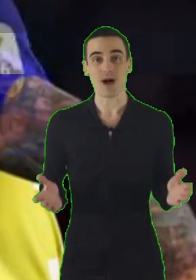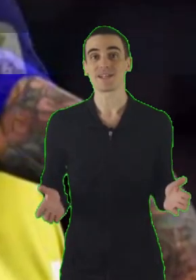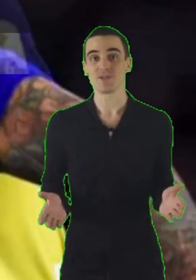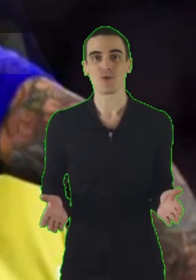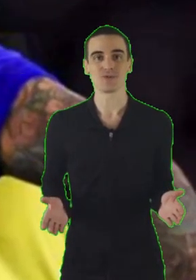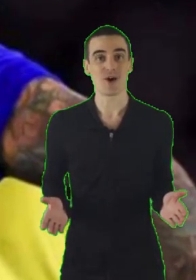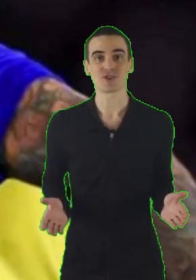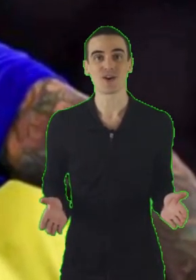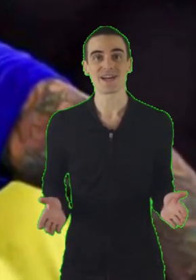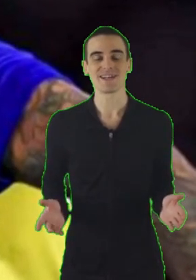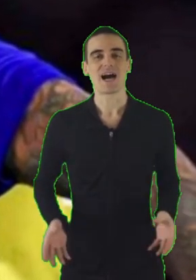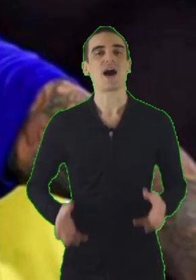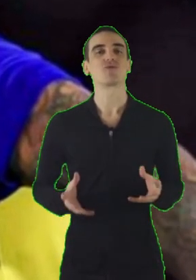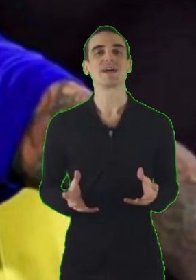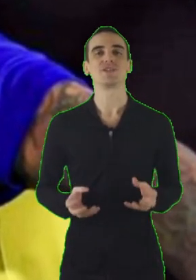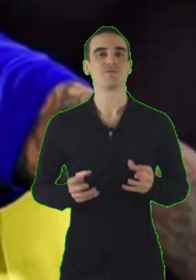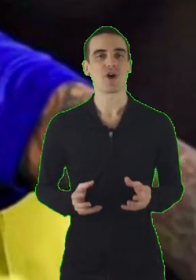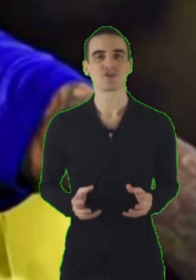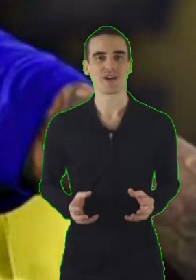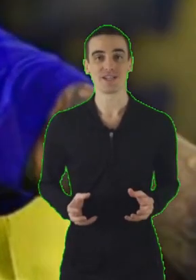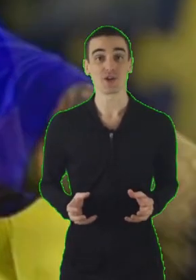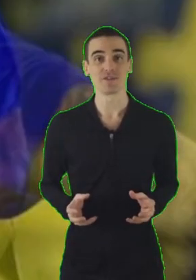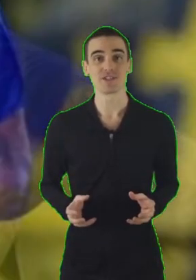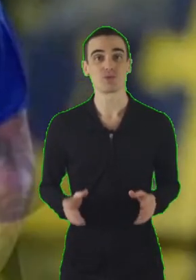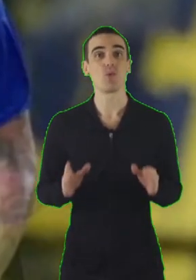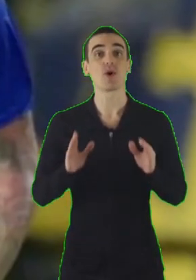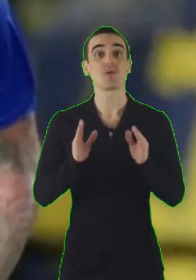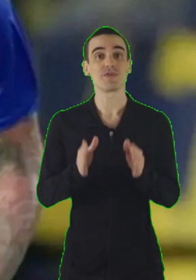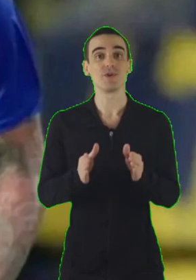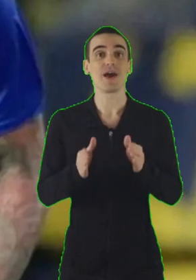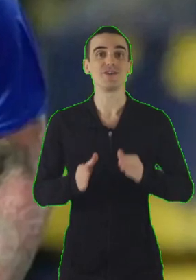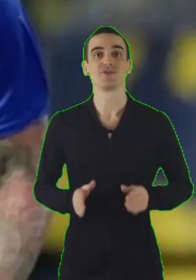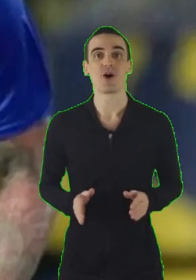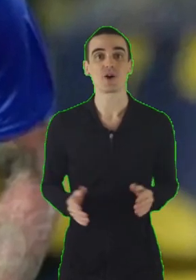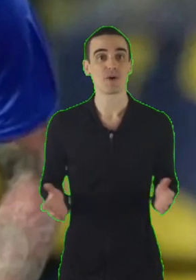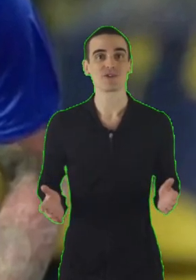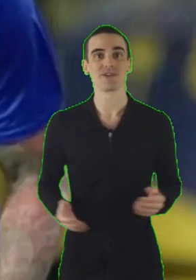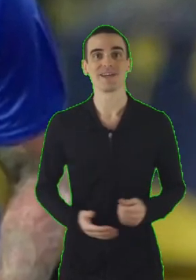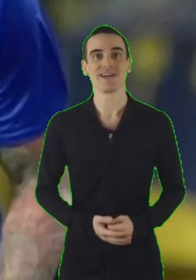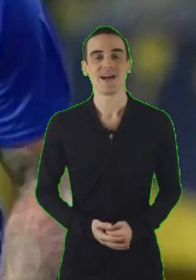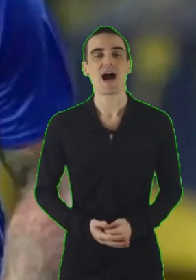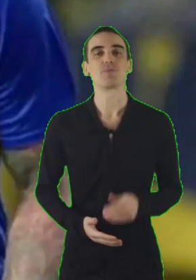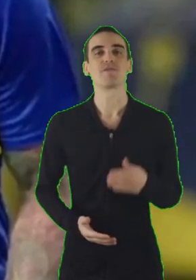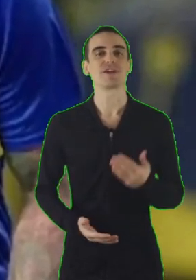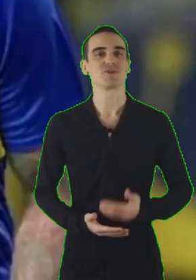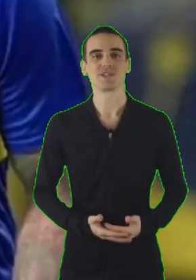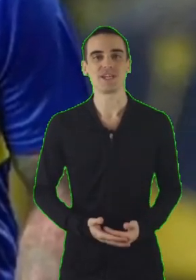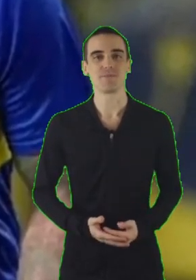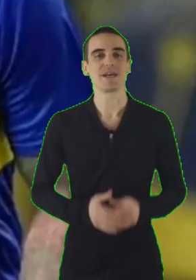E aí, torcedor? Aprova o meio-campo da Raposa com Almendra ou não? Deixe sua opinião nos comentários.